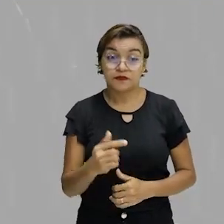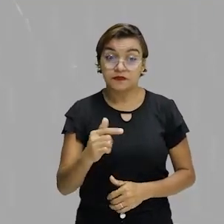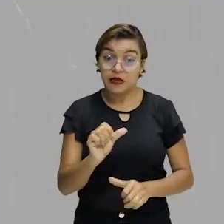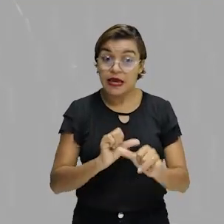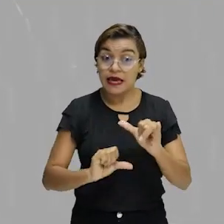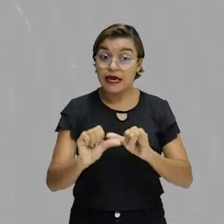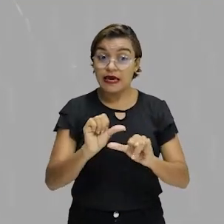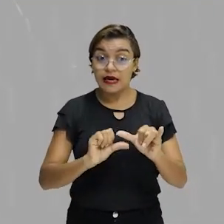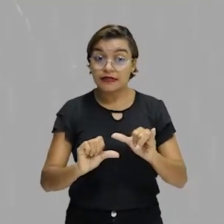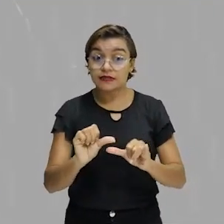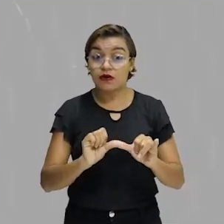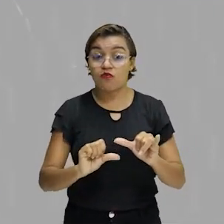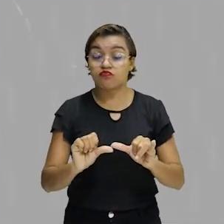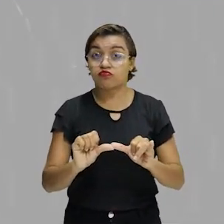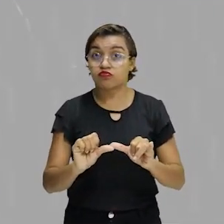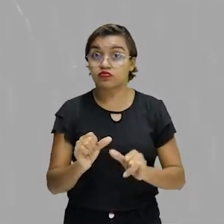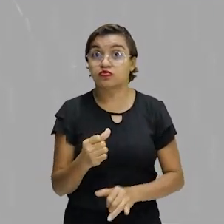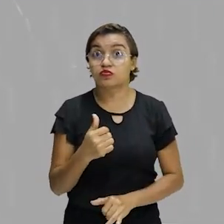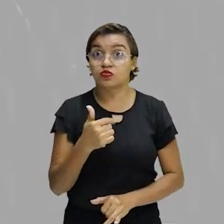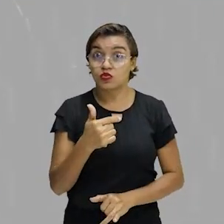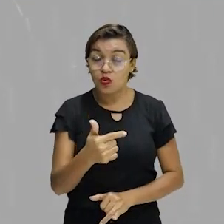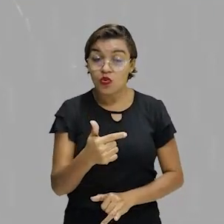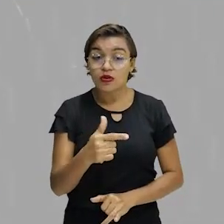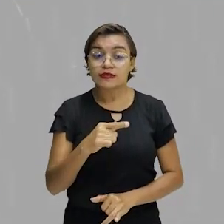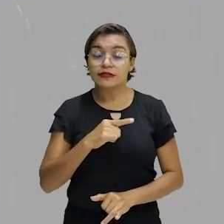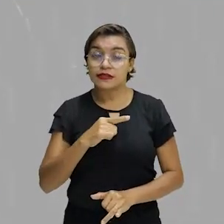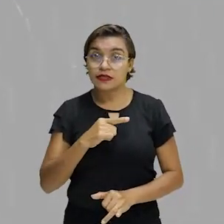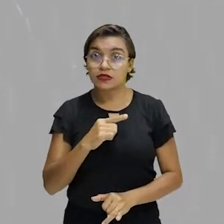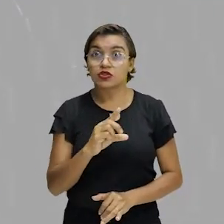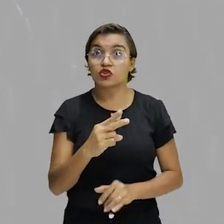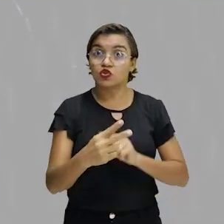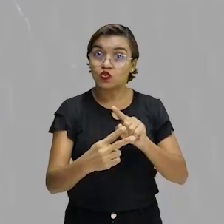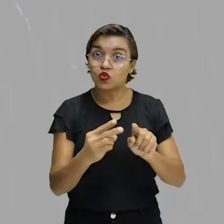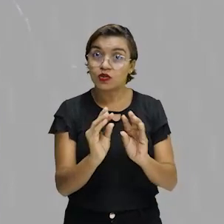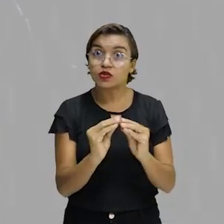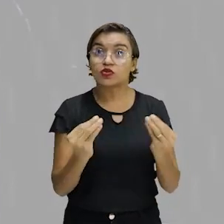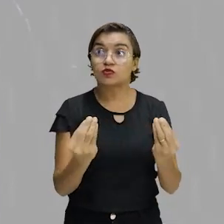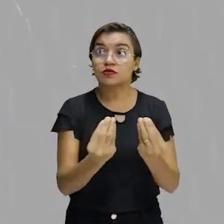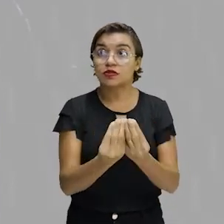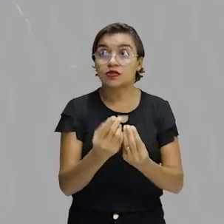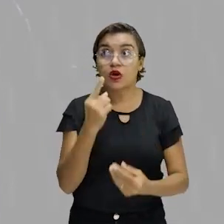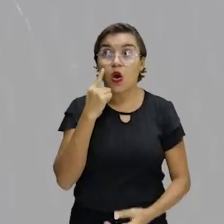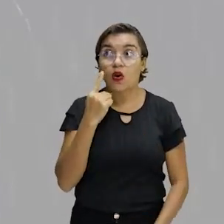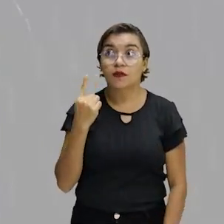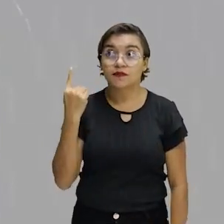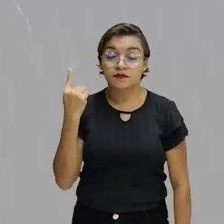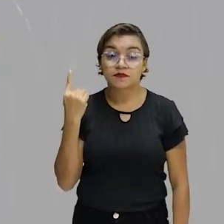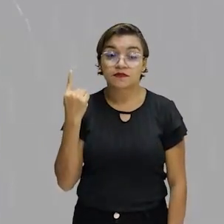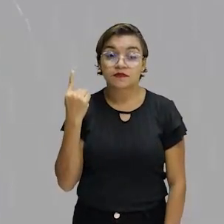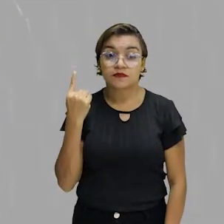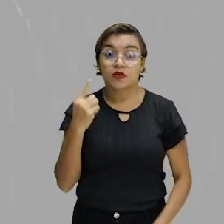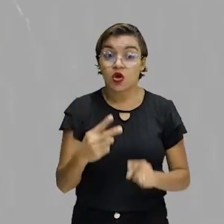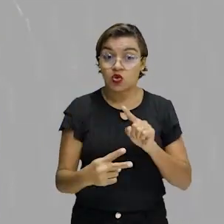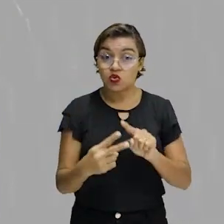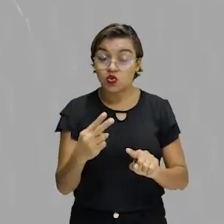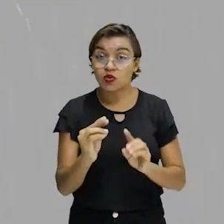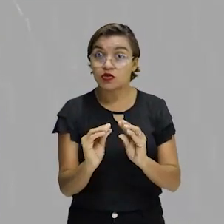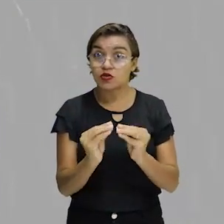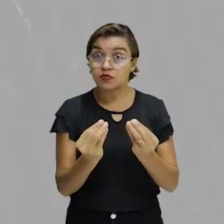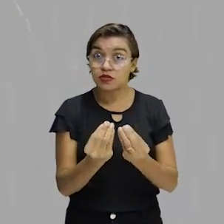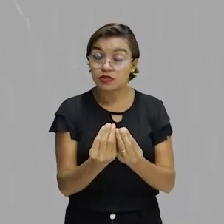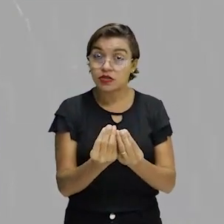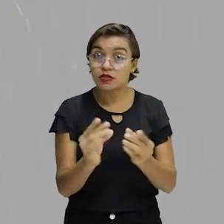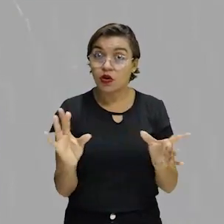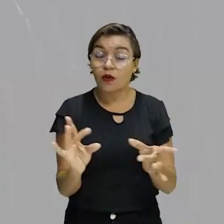tenho na verdade duas substâncias compostas ag3 nacl são duas substâncias compost